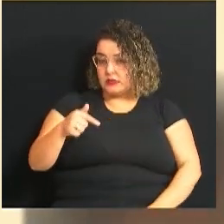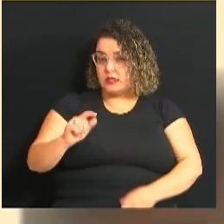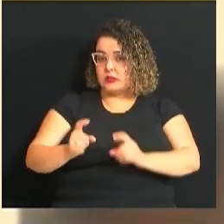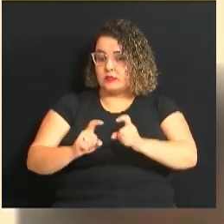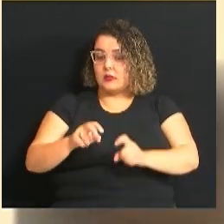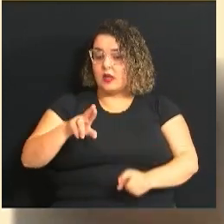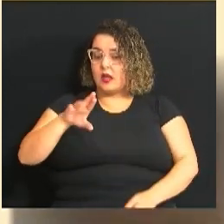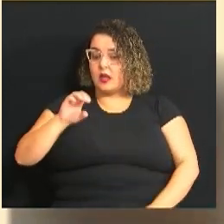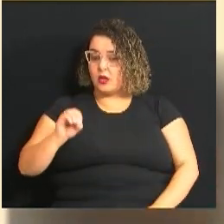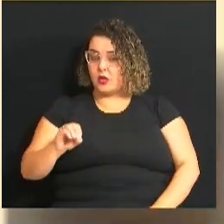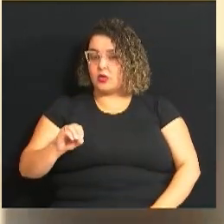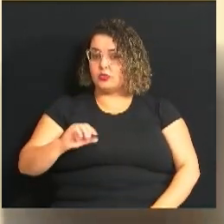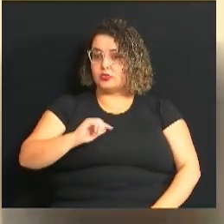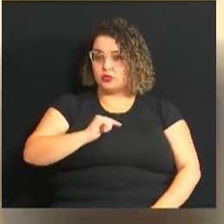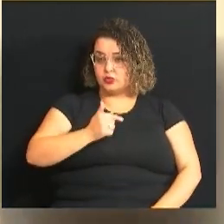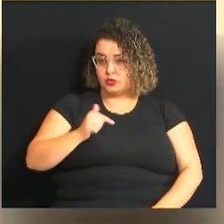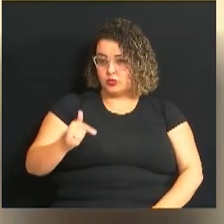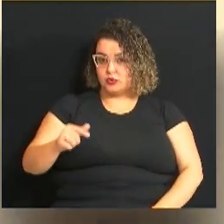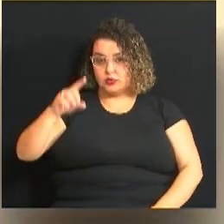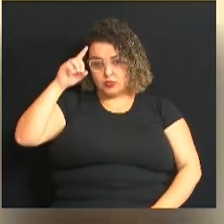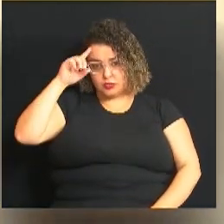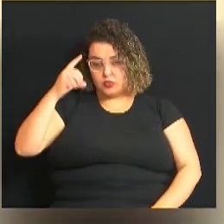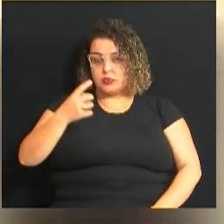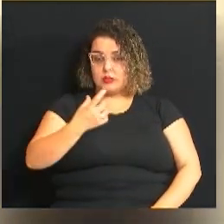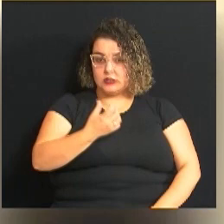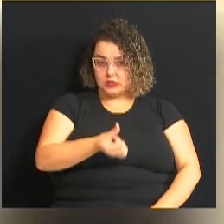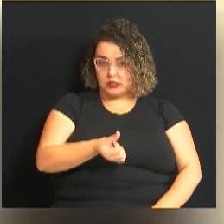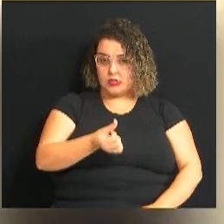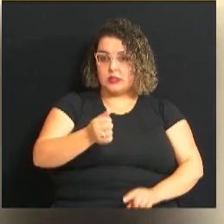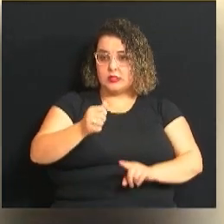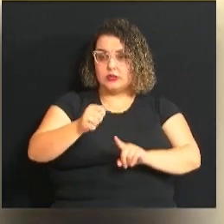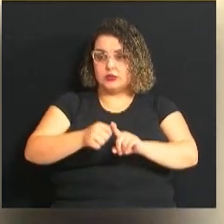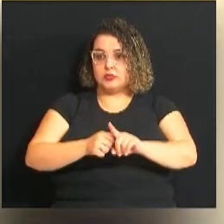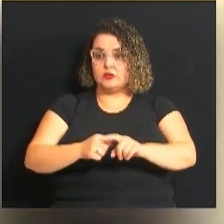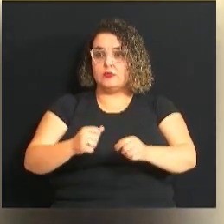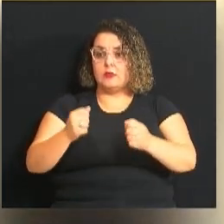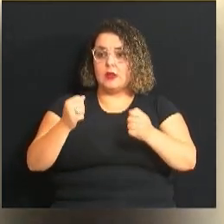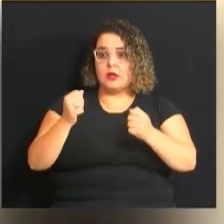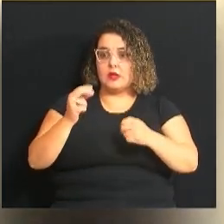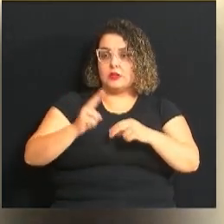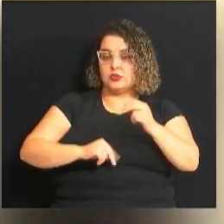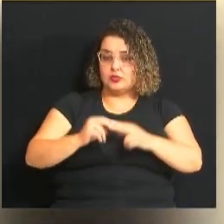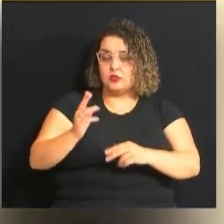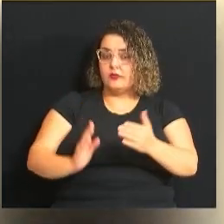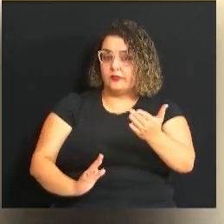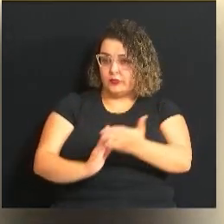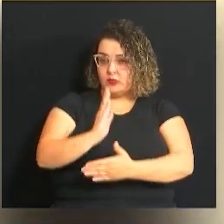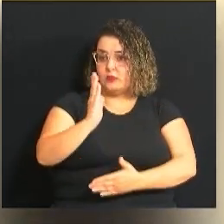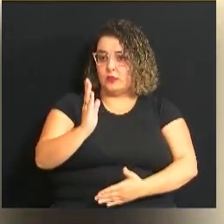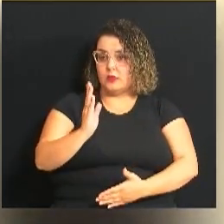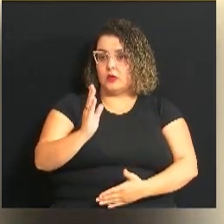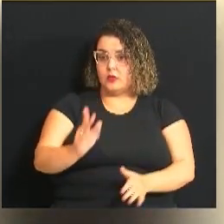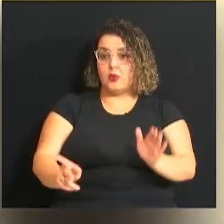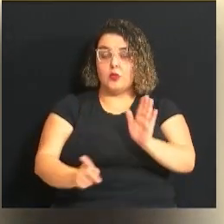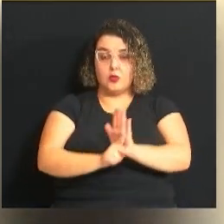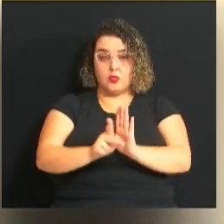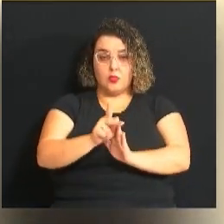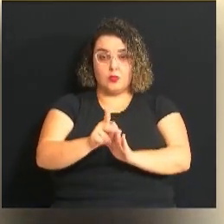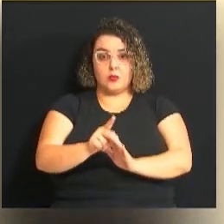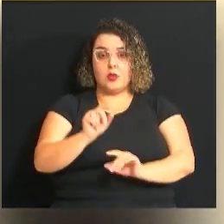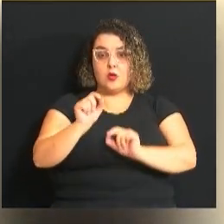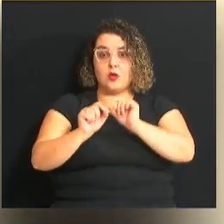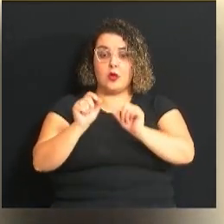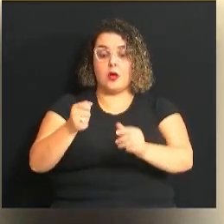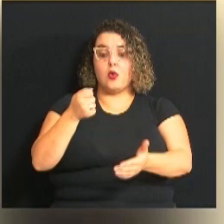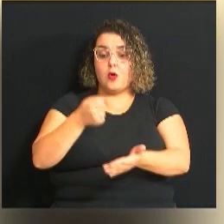de 2022 no dia 6 de junho foi aprovado o projeto diz respeito a obrigatoriedade do